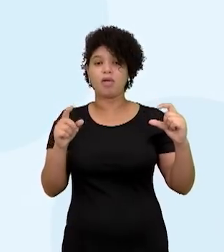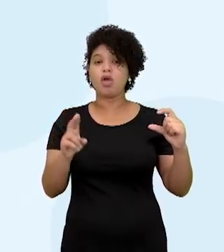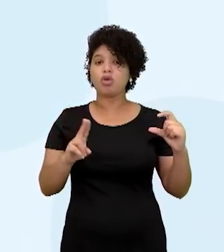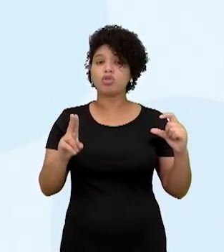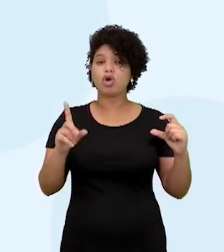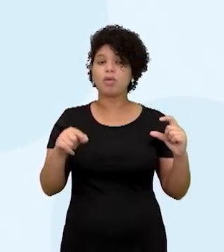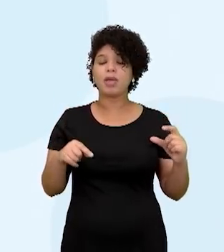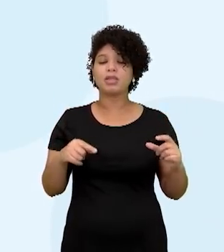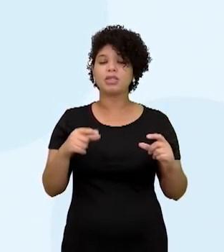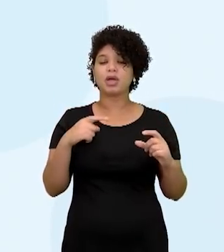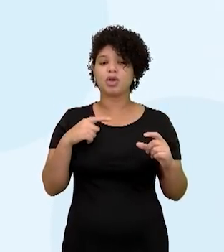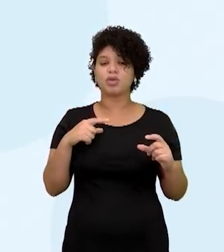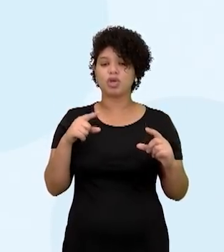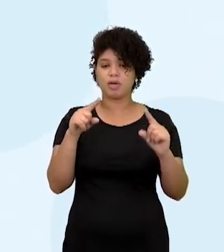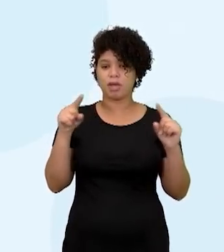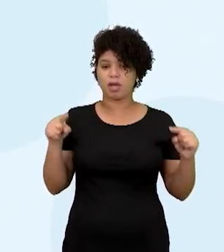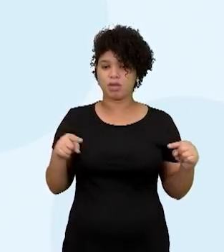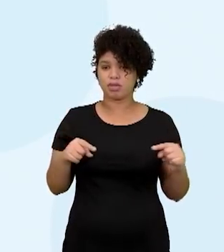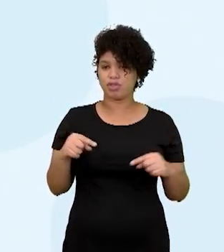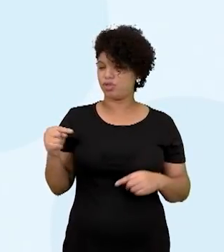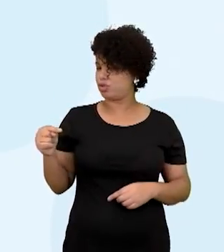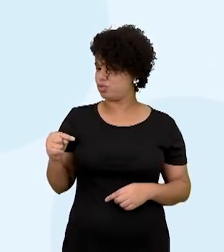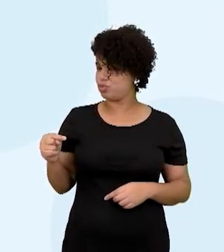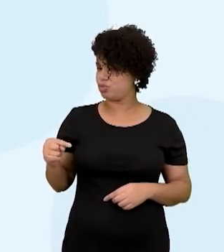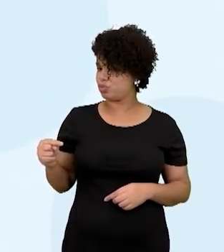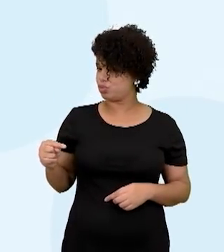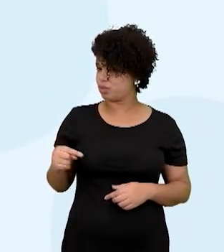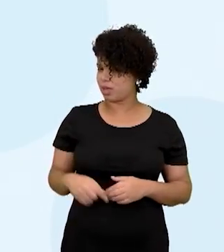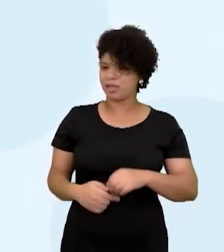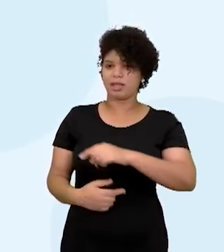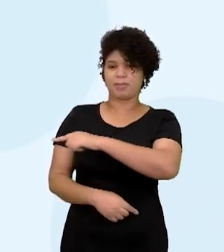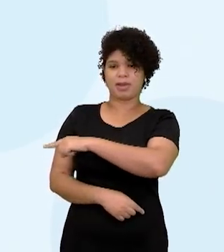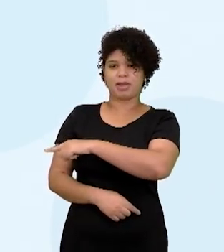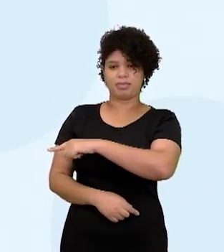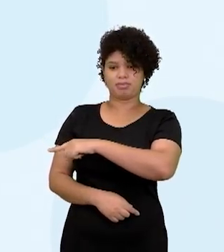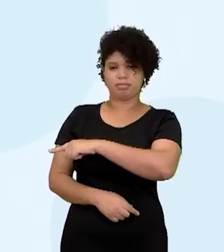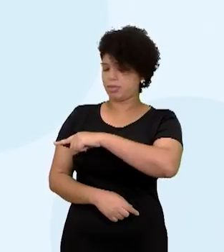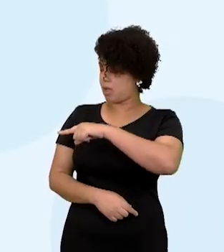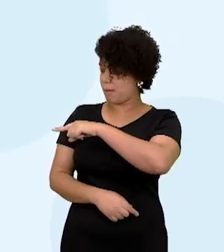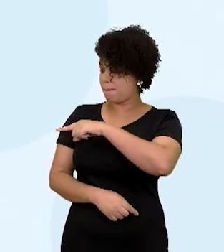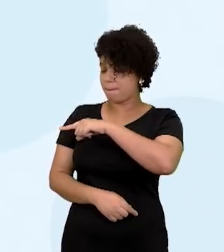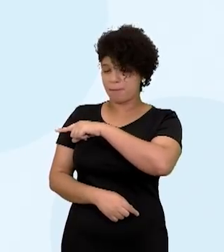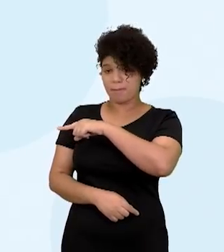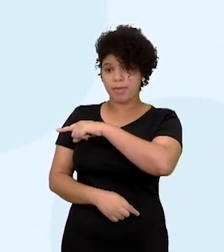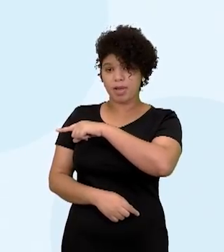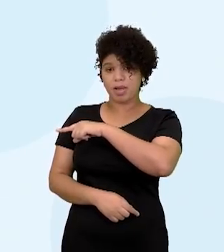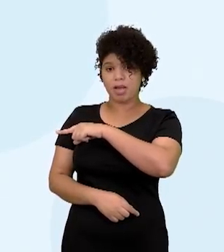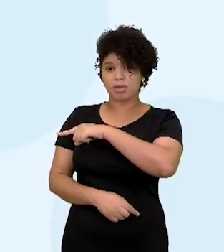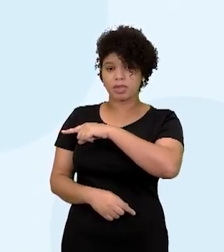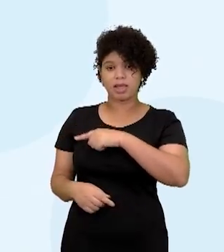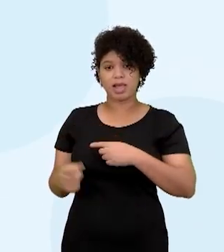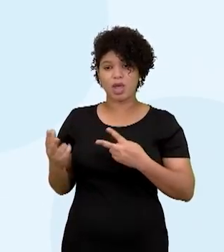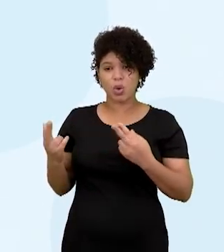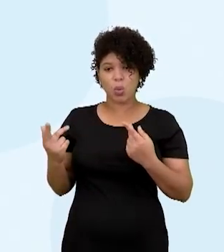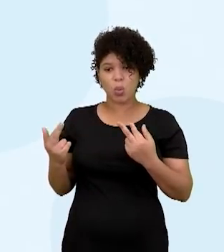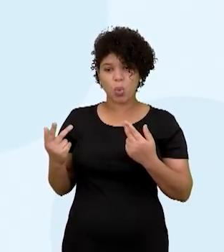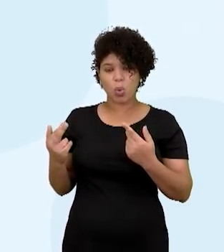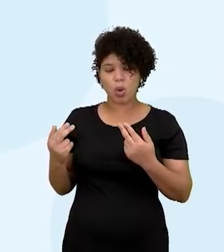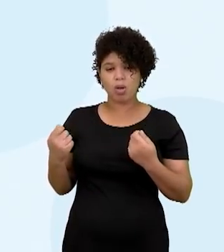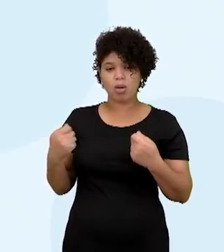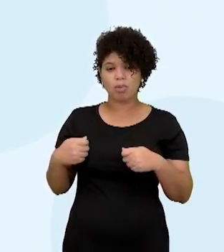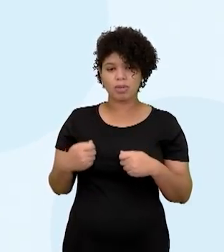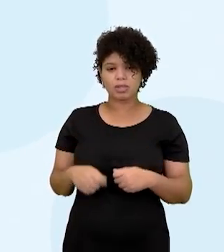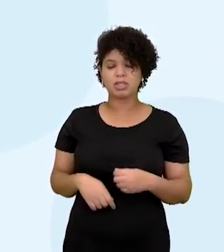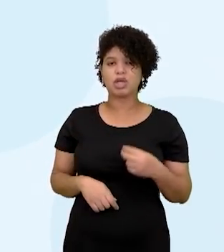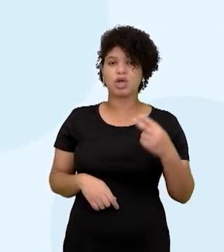gente dá para essa parte da conta. Olha aqui embaixo para mim, ó. Quando você tem o quadrado, quadrado e 2 vezes um vezes o outro. Então, o trinômio quadrado